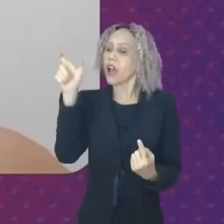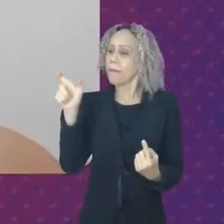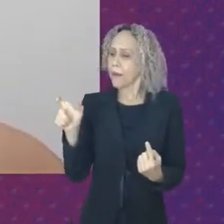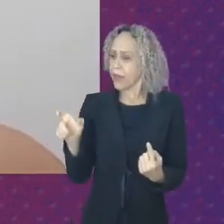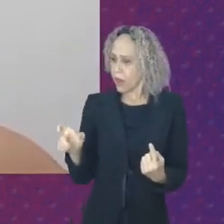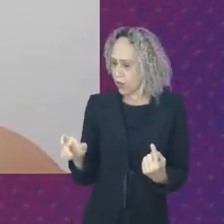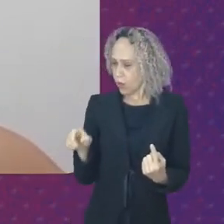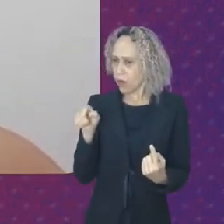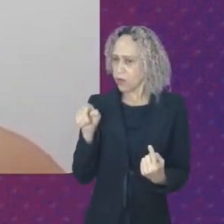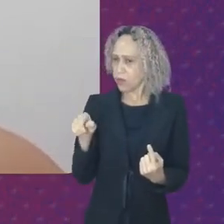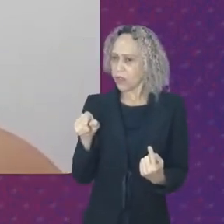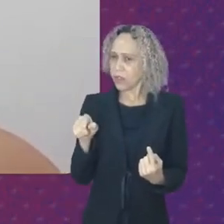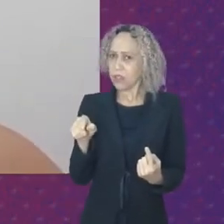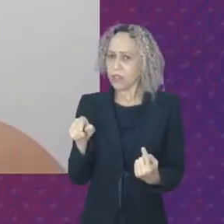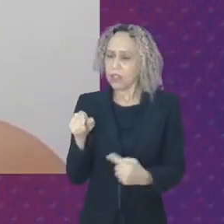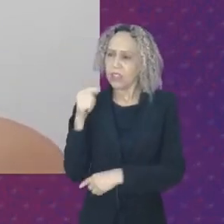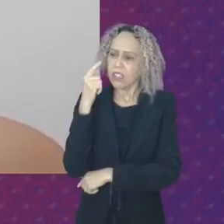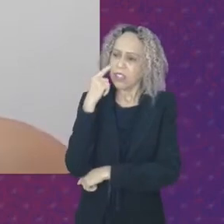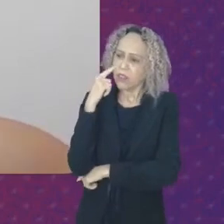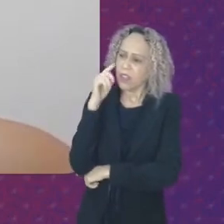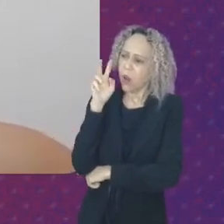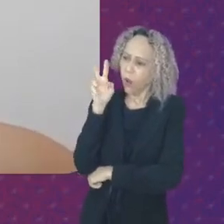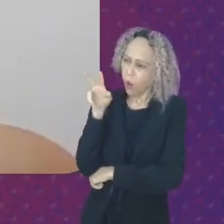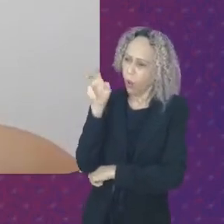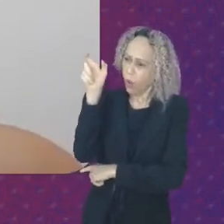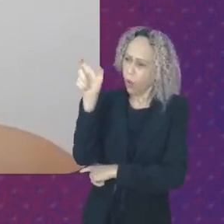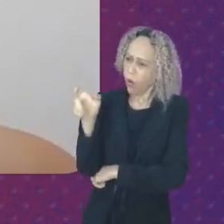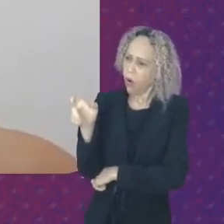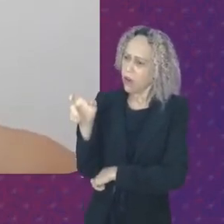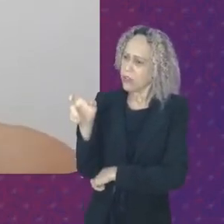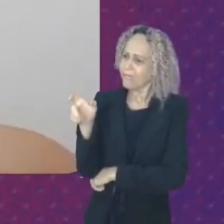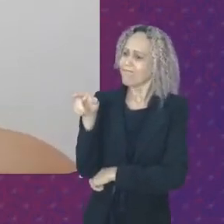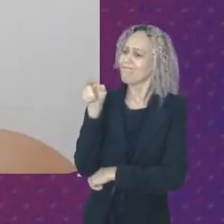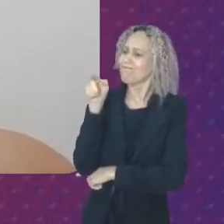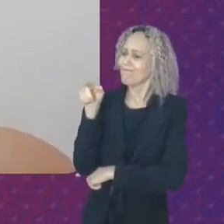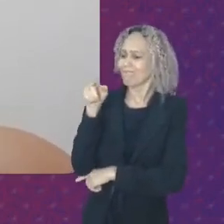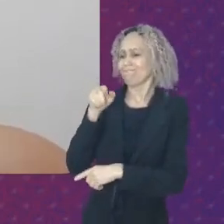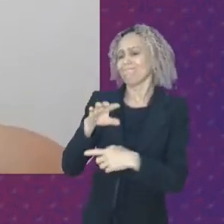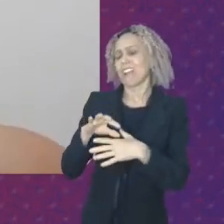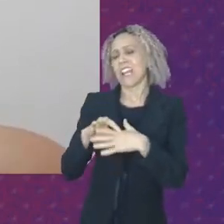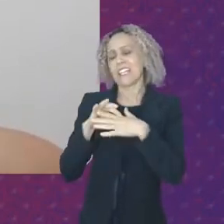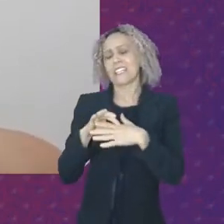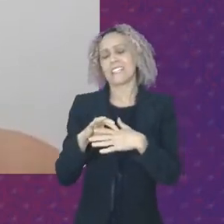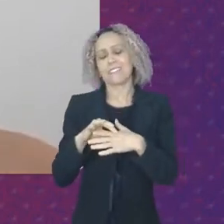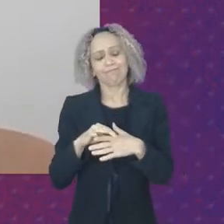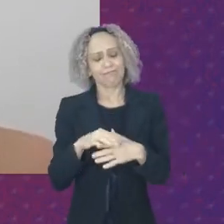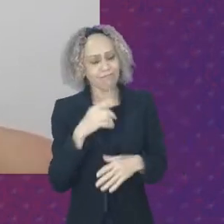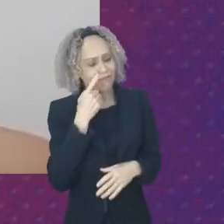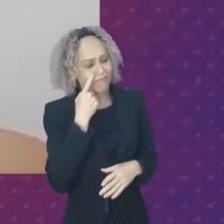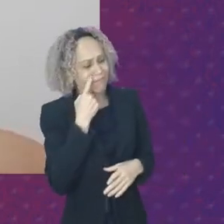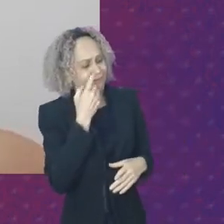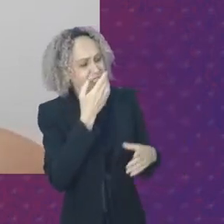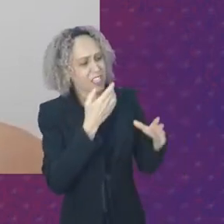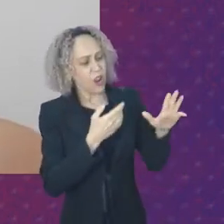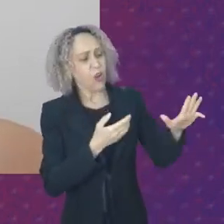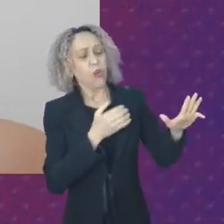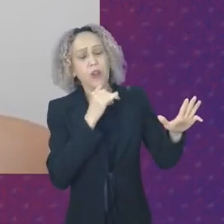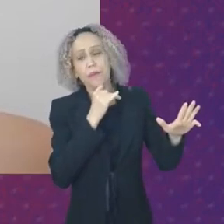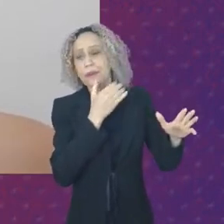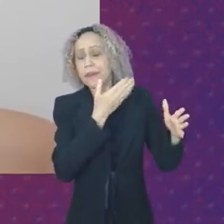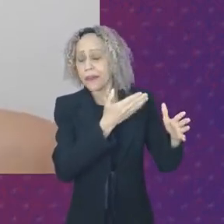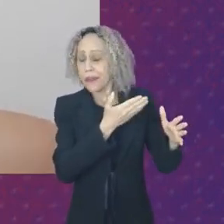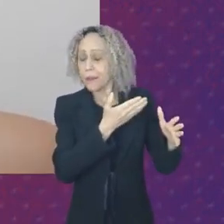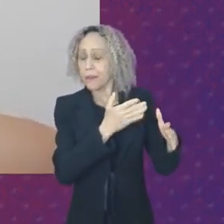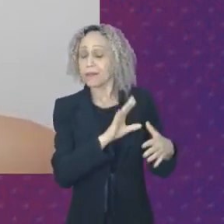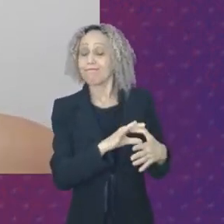ao você visualizar, você identifica como uma liderança. Uma pessoa que tem poder de oratória, que tem carisma,